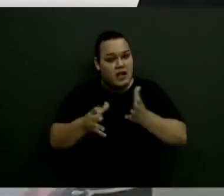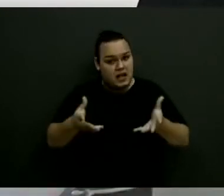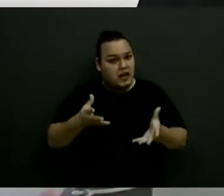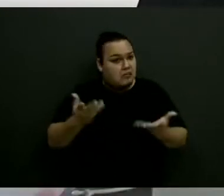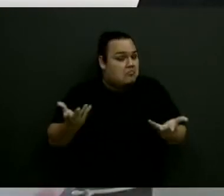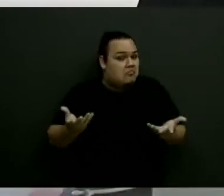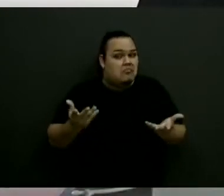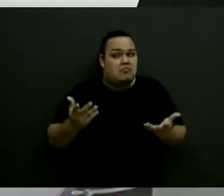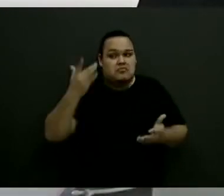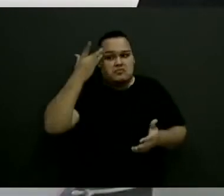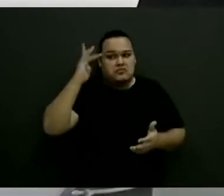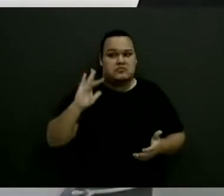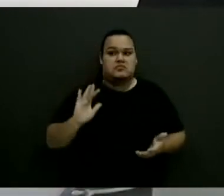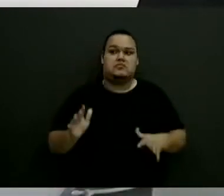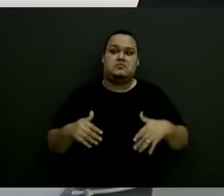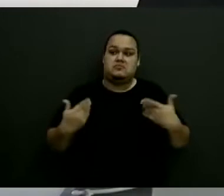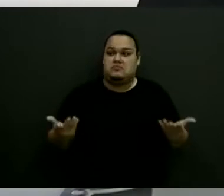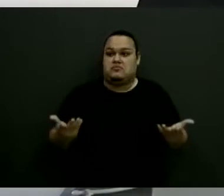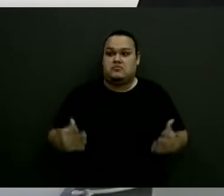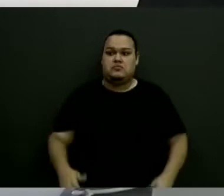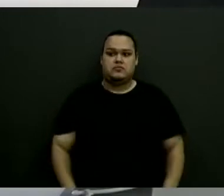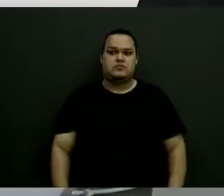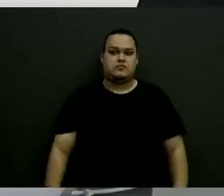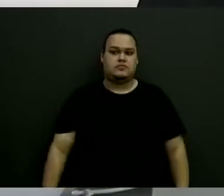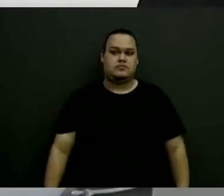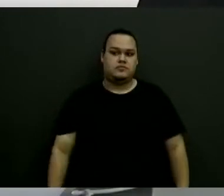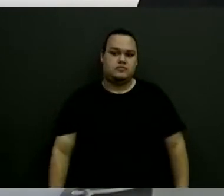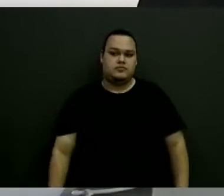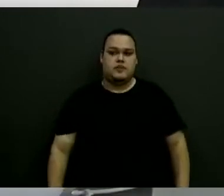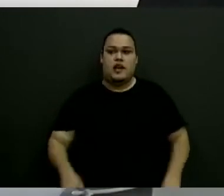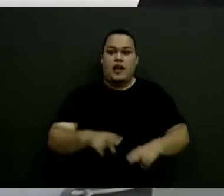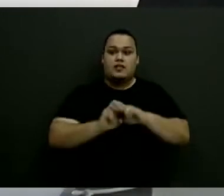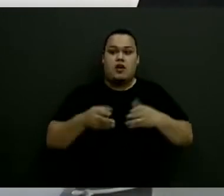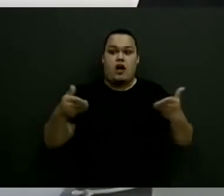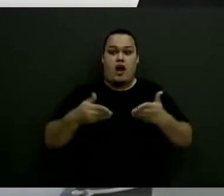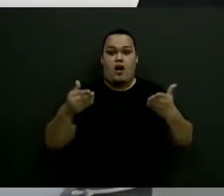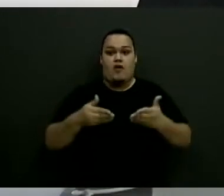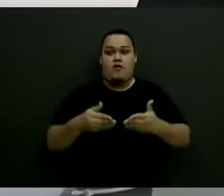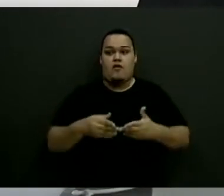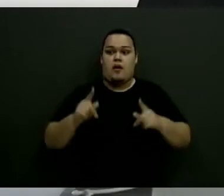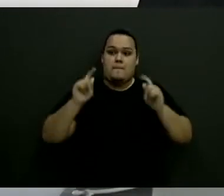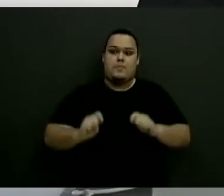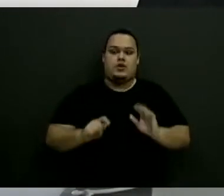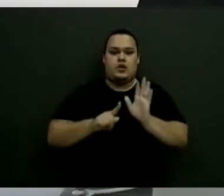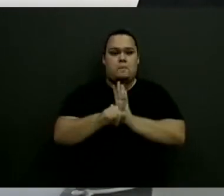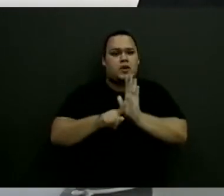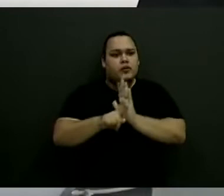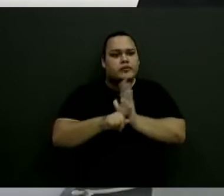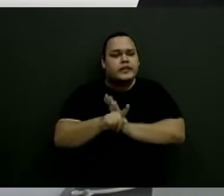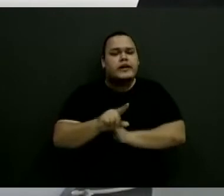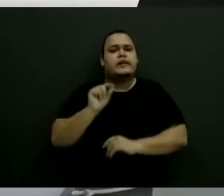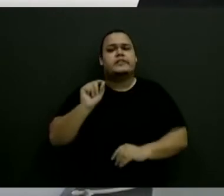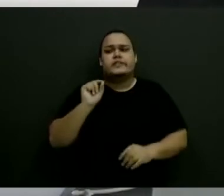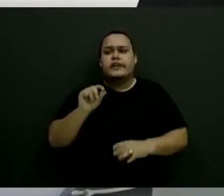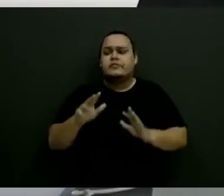ter ele conosco aqui. Alguns nossos coordenadores aí, pode abrir o microfone ou levanta a mão e eu abro o seu microfone. Tem alguém que